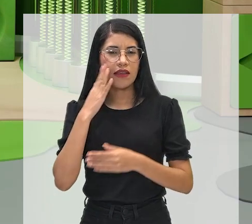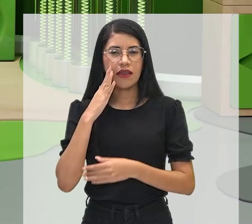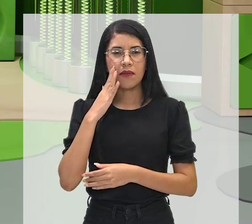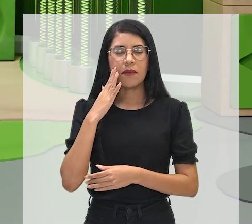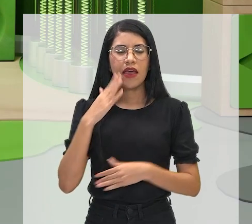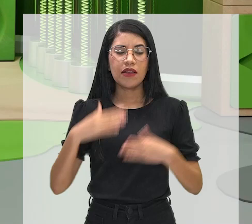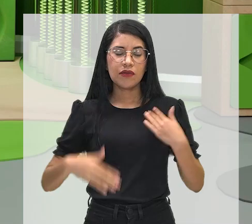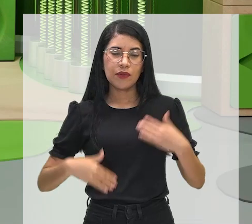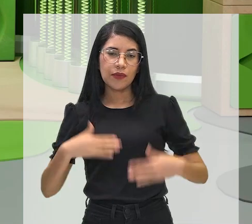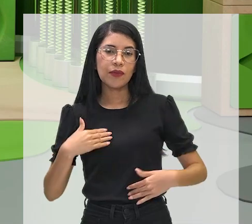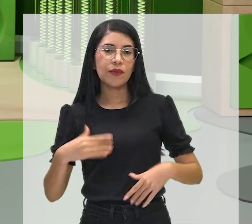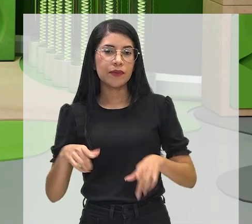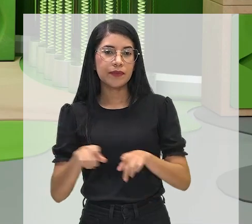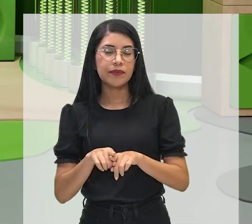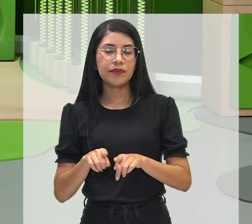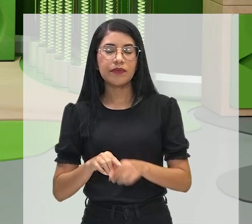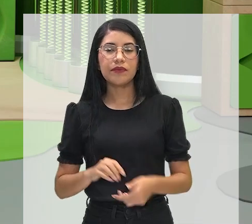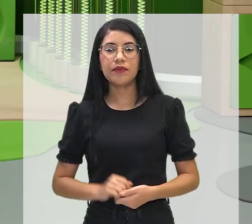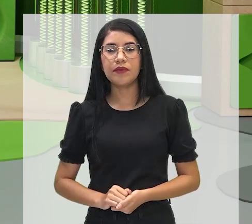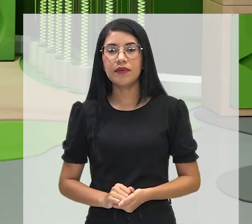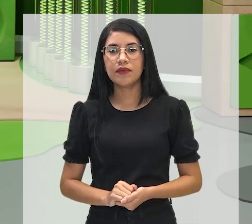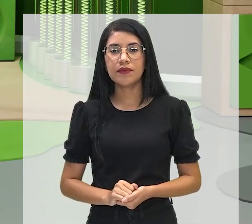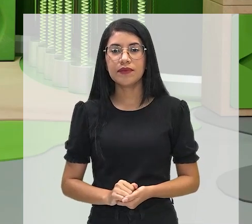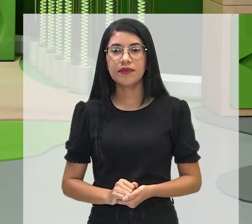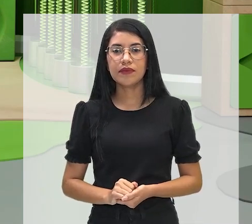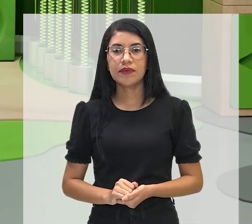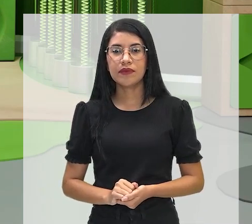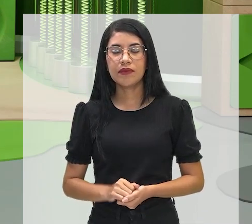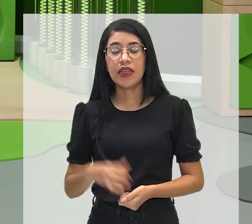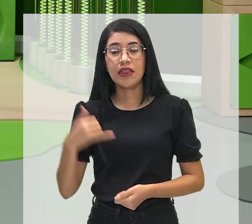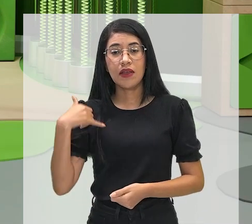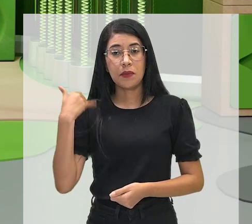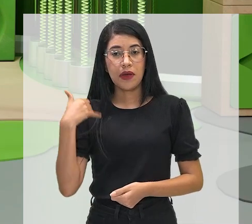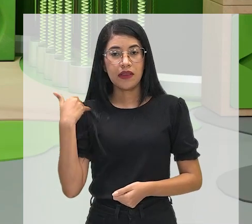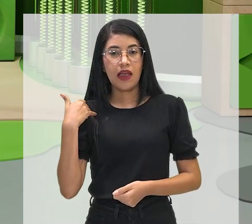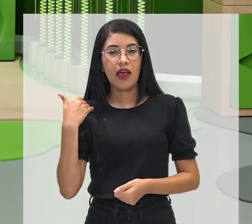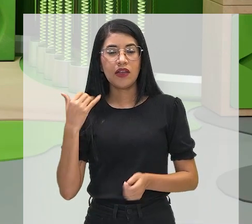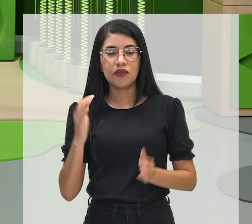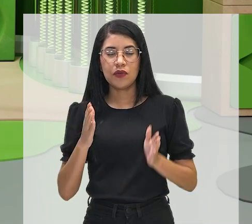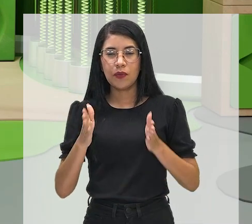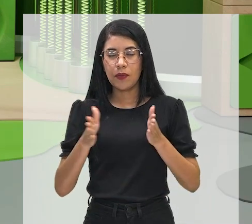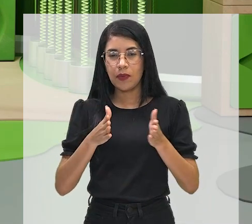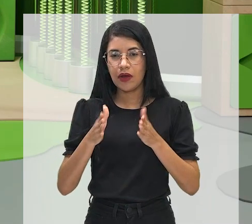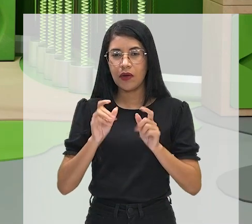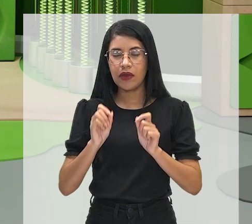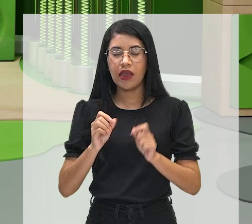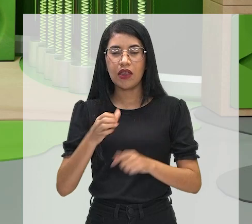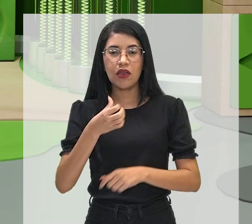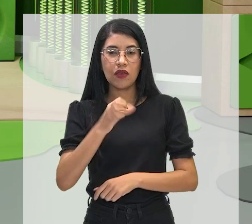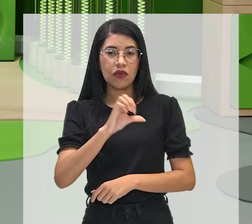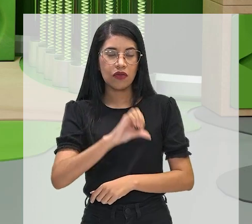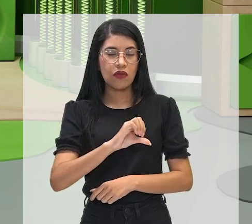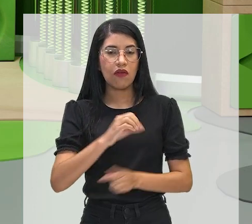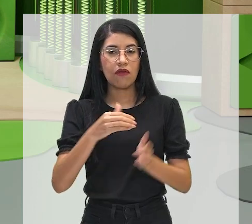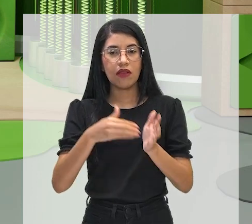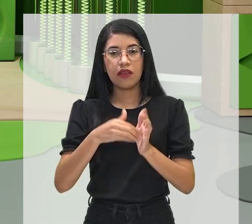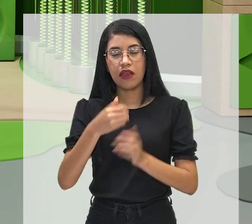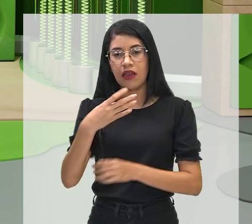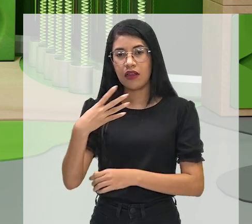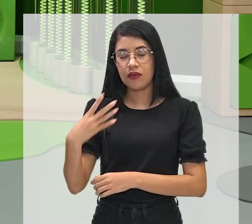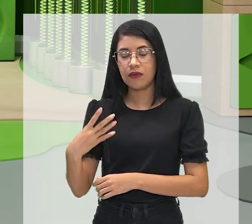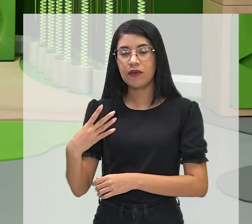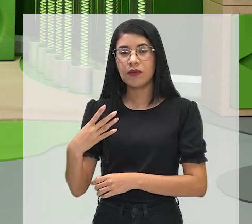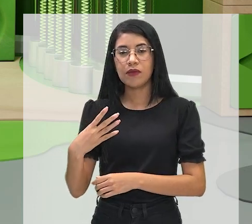pele, no corpo em geral, né? E a idade aí determinada pelo Ministério da Saúde é entre 9 e